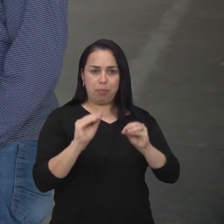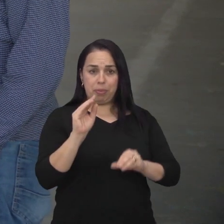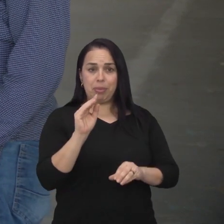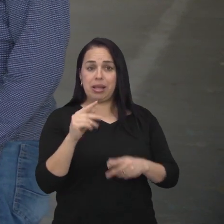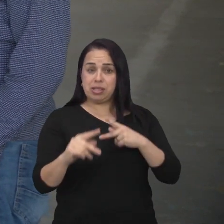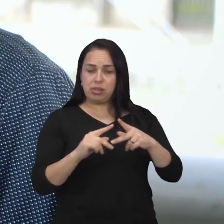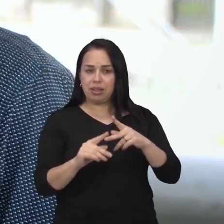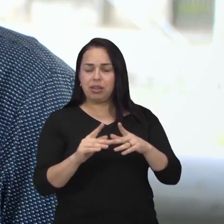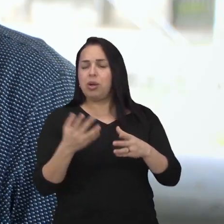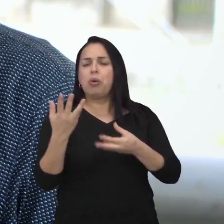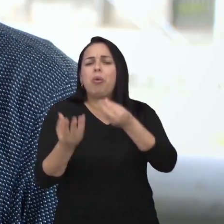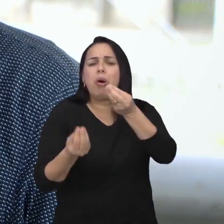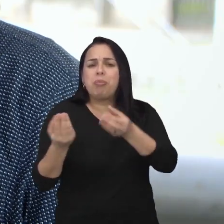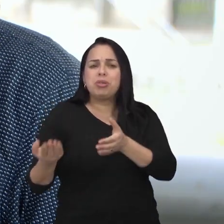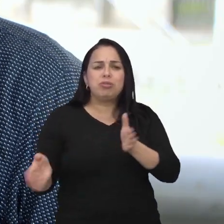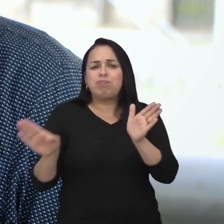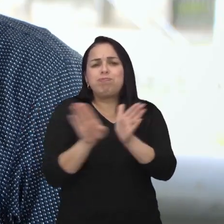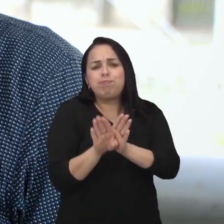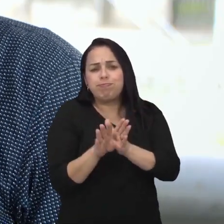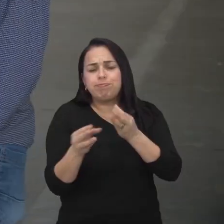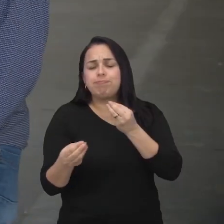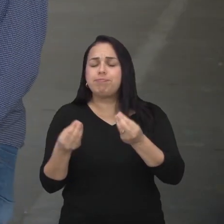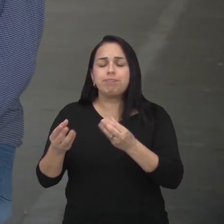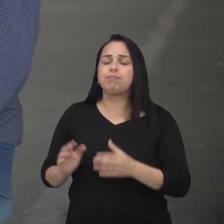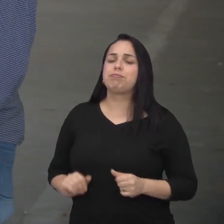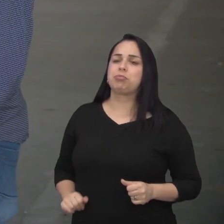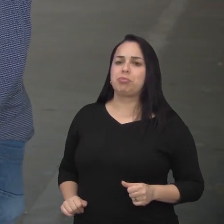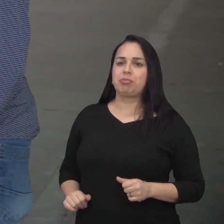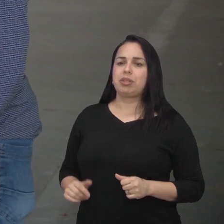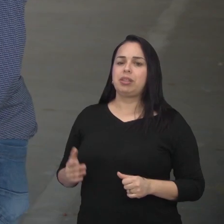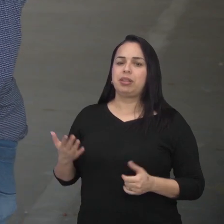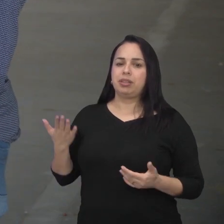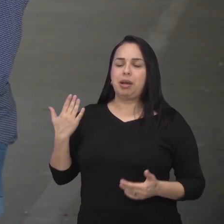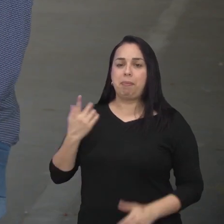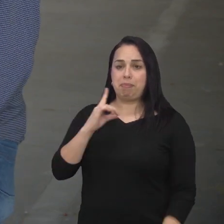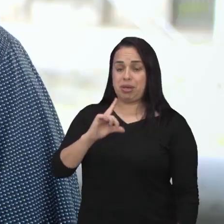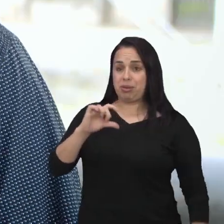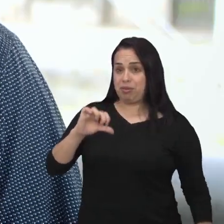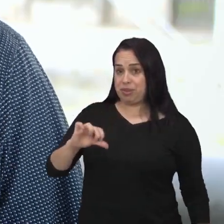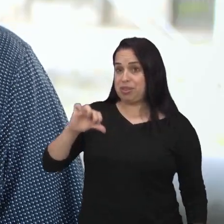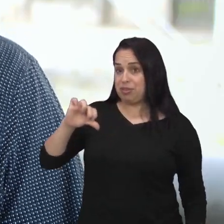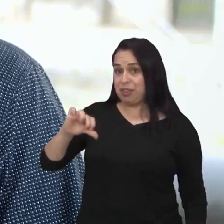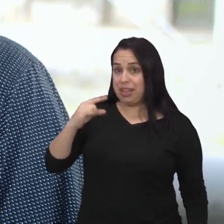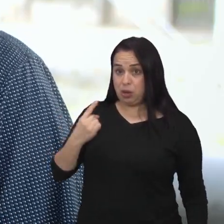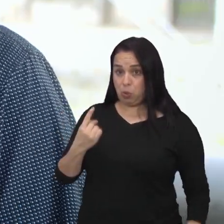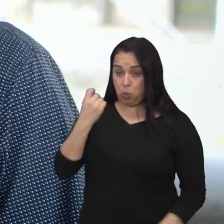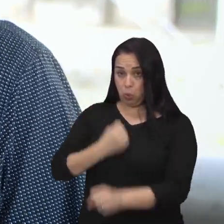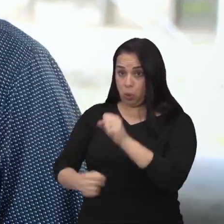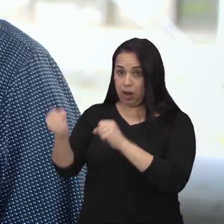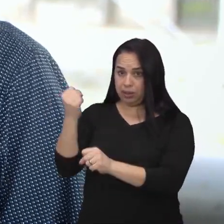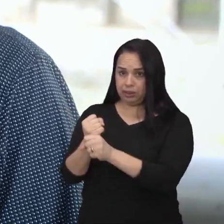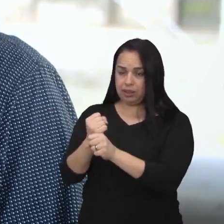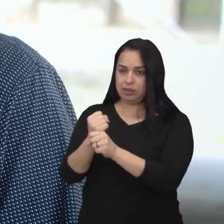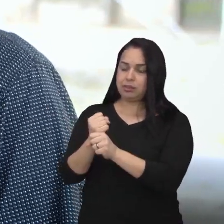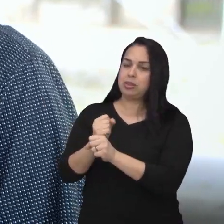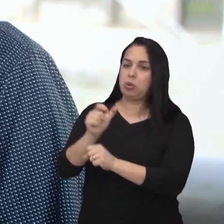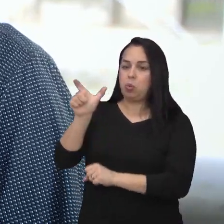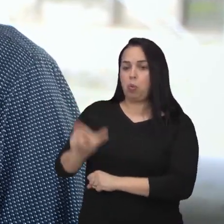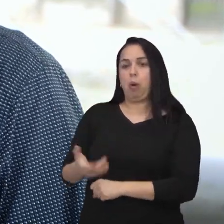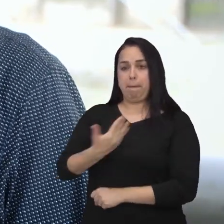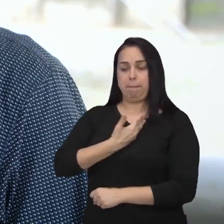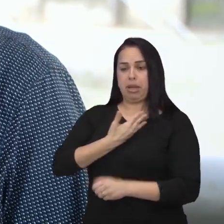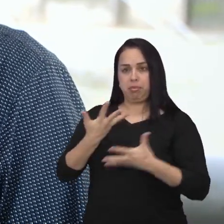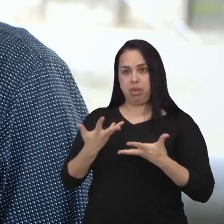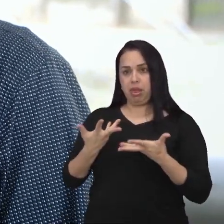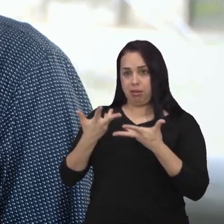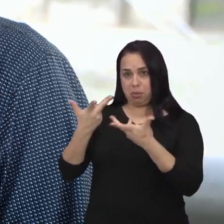José, aliás, como que foi sua chegada aqui em São José? Foi no distante 1991. Eu, a convite